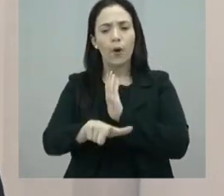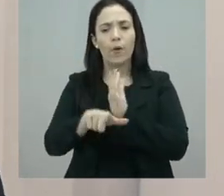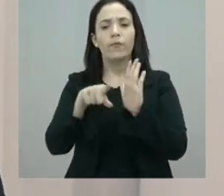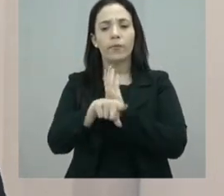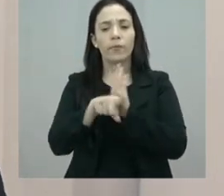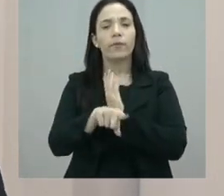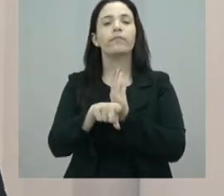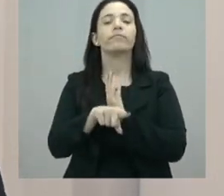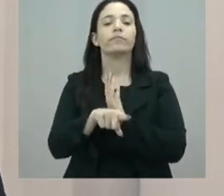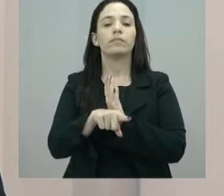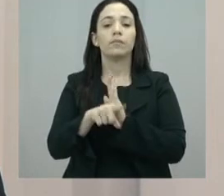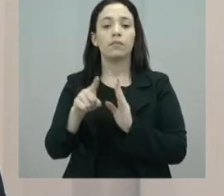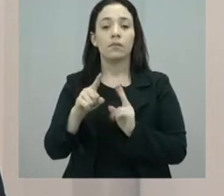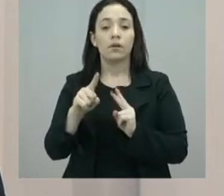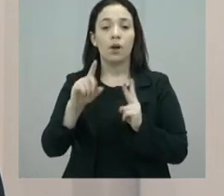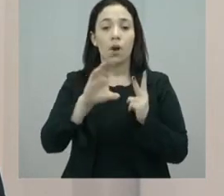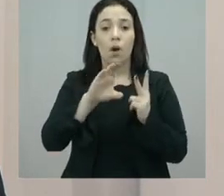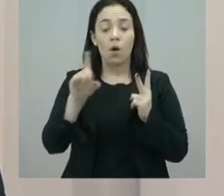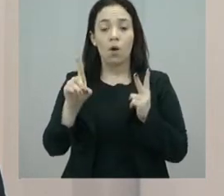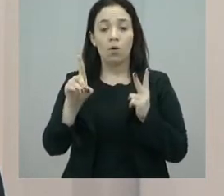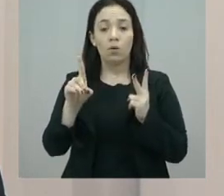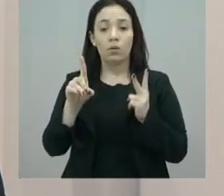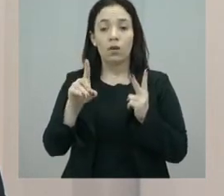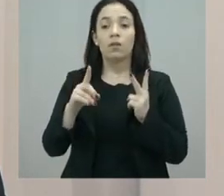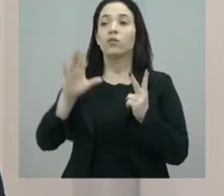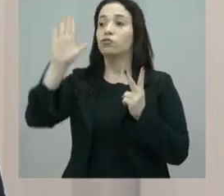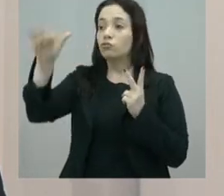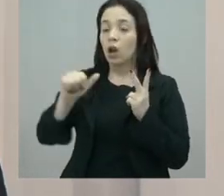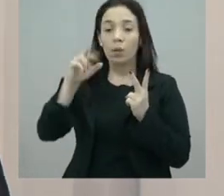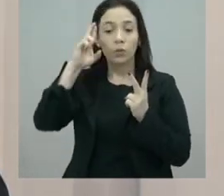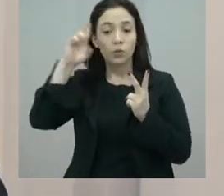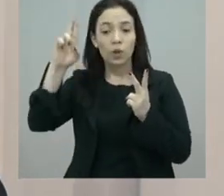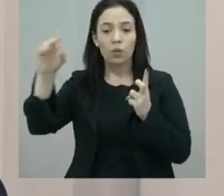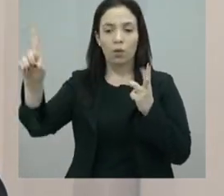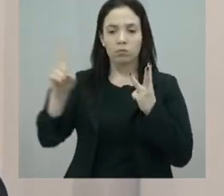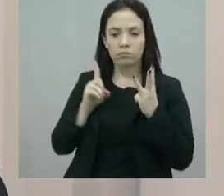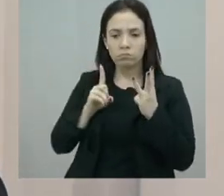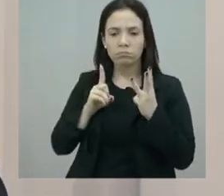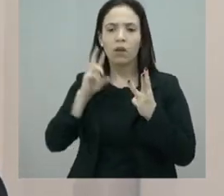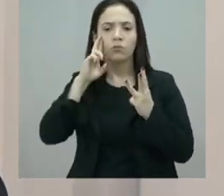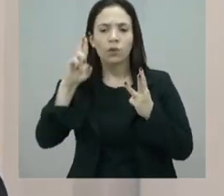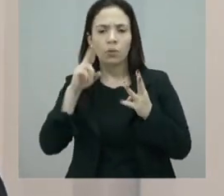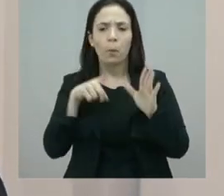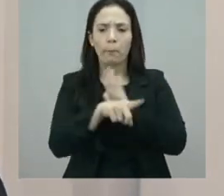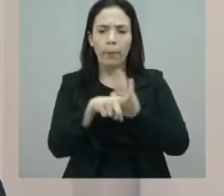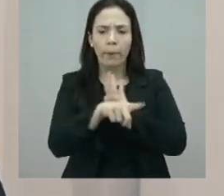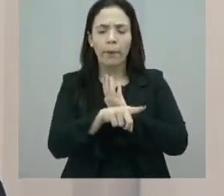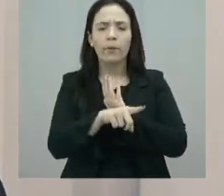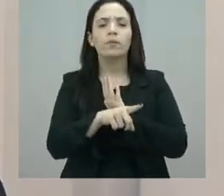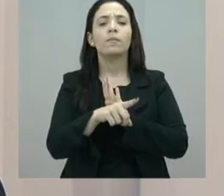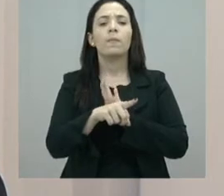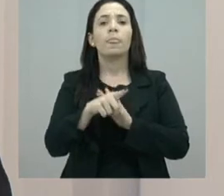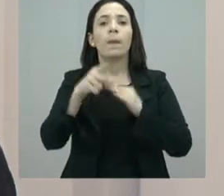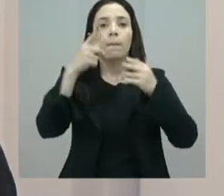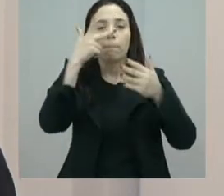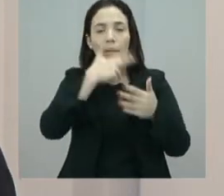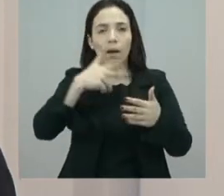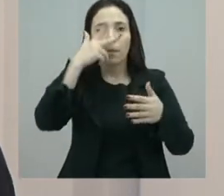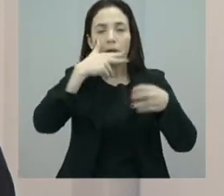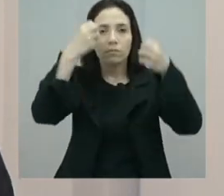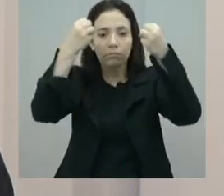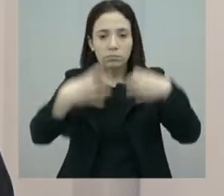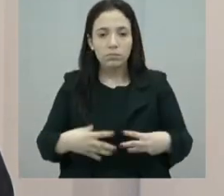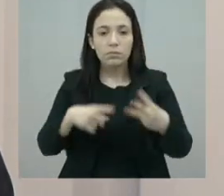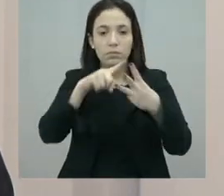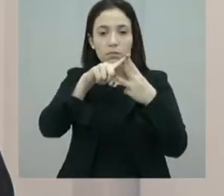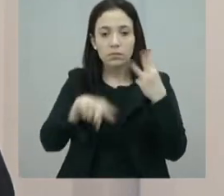mesma história. A coordenadora pedagógica leva para o diretor da escola pergunta à criança a mesma coisa, a criança repete a mesma história, 3 vezes,